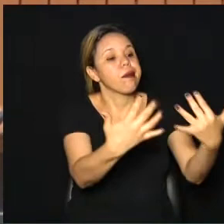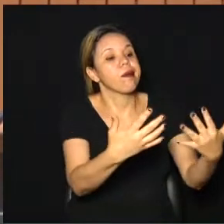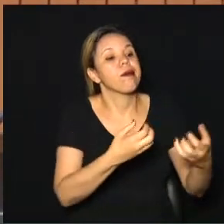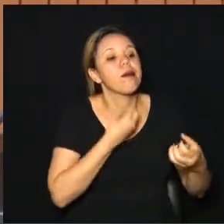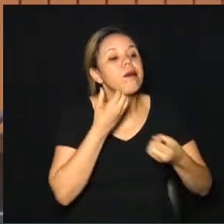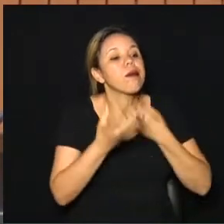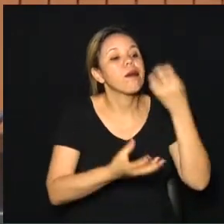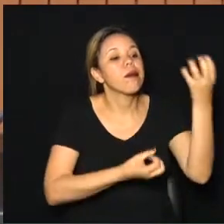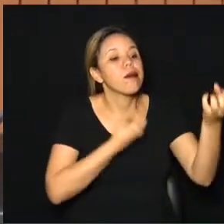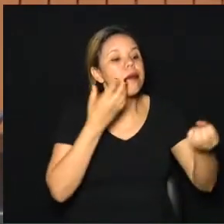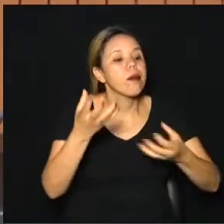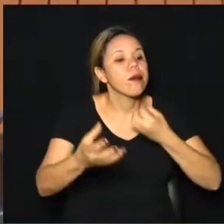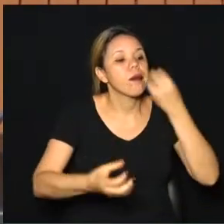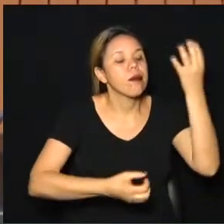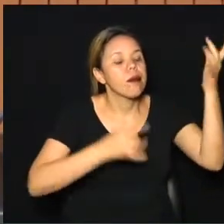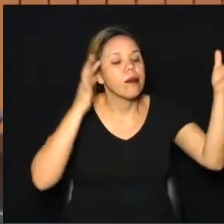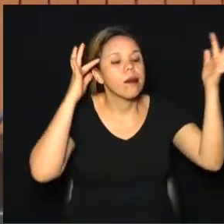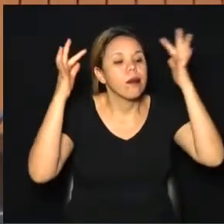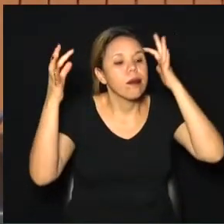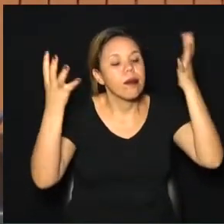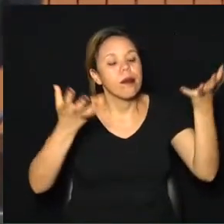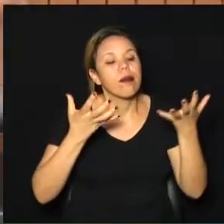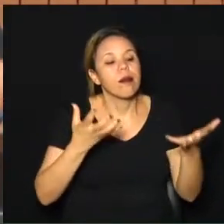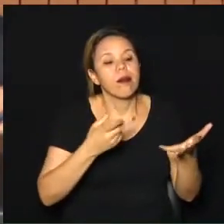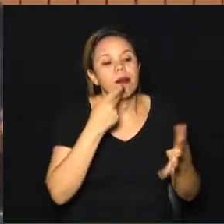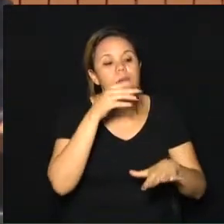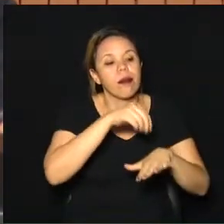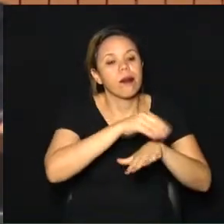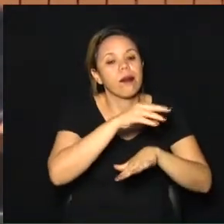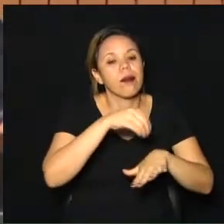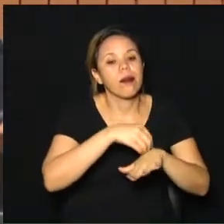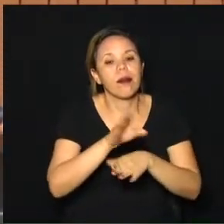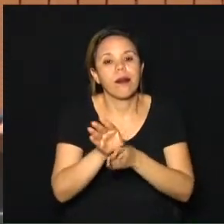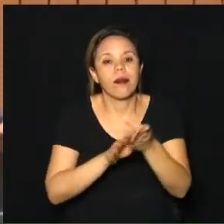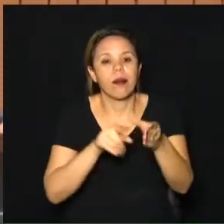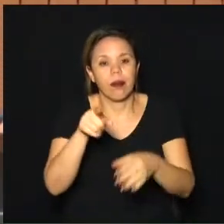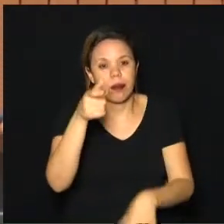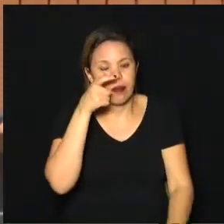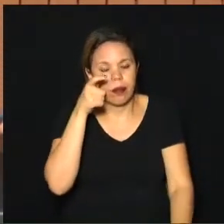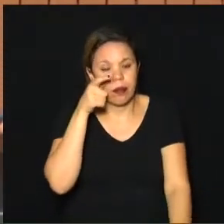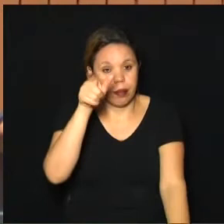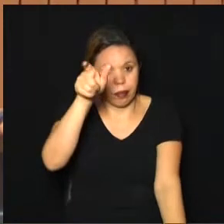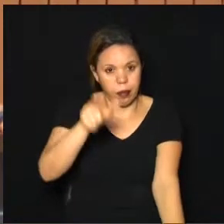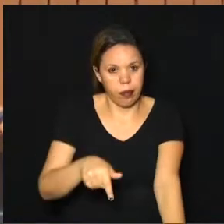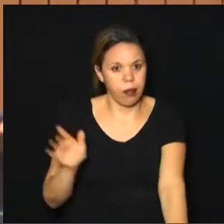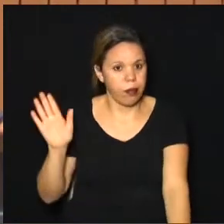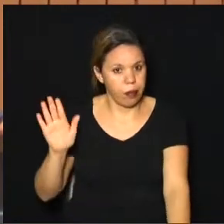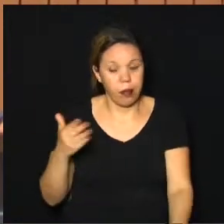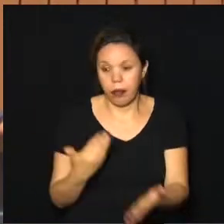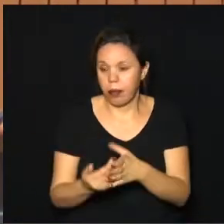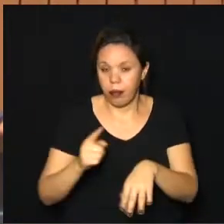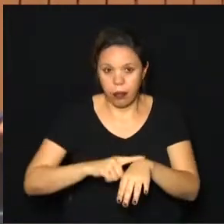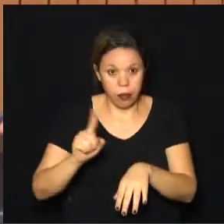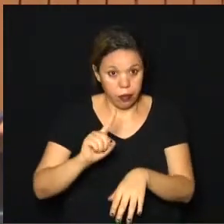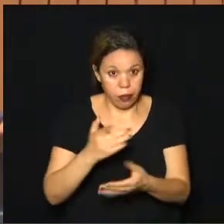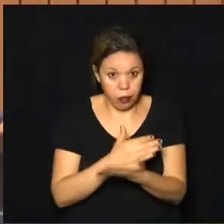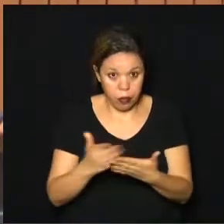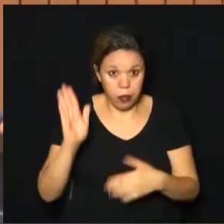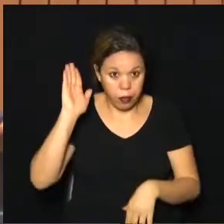ele pensa, aquilo que ele quer. E fica a dica para você que está nos assistindo, se você é pré-candidato, não perca tempo, comece